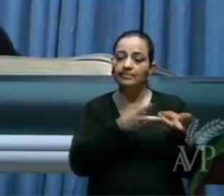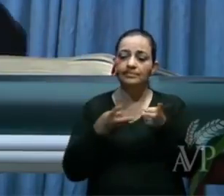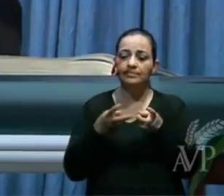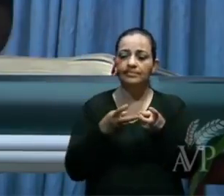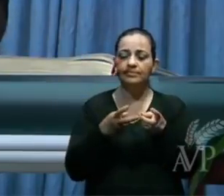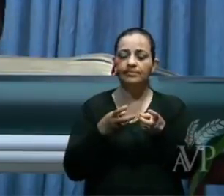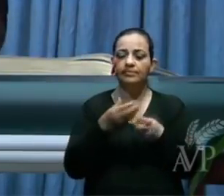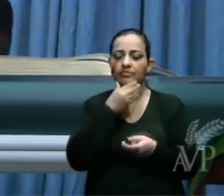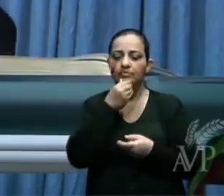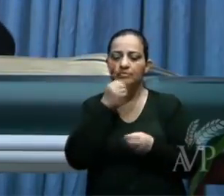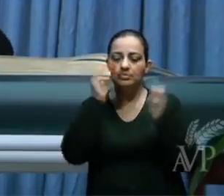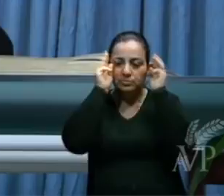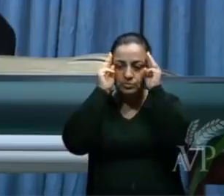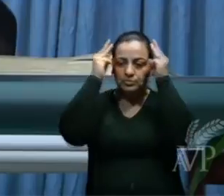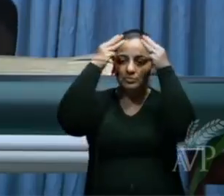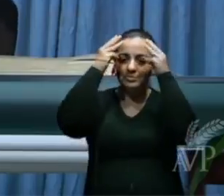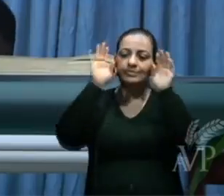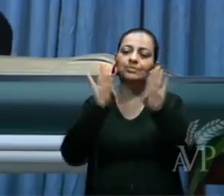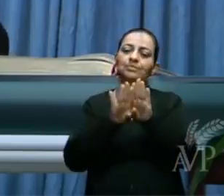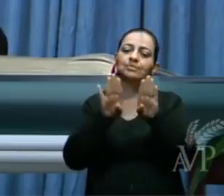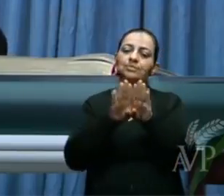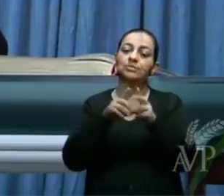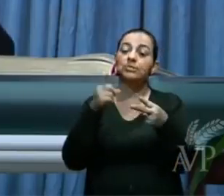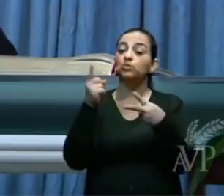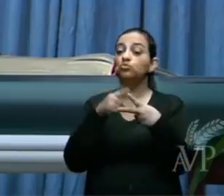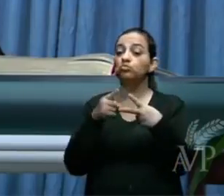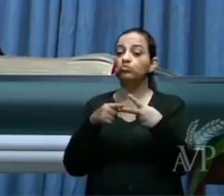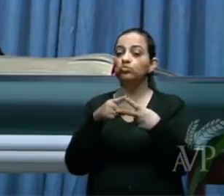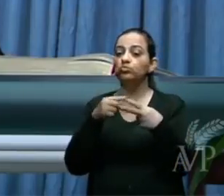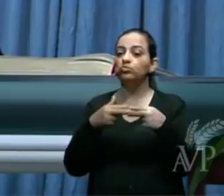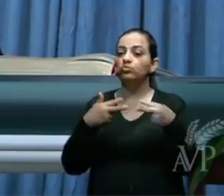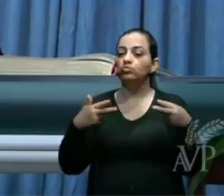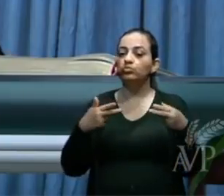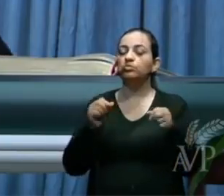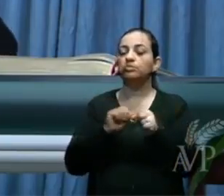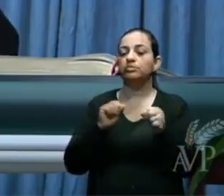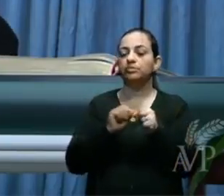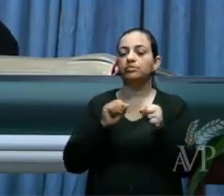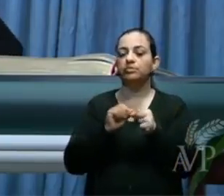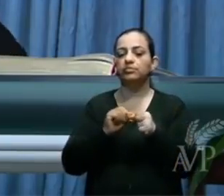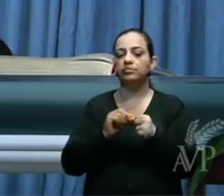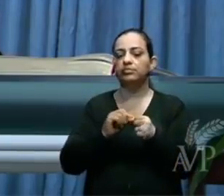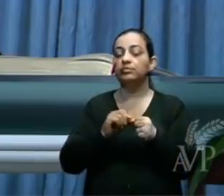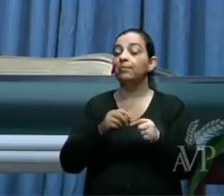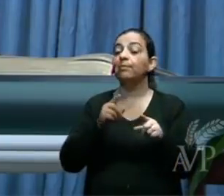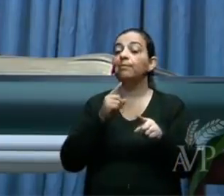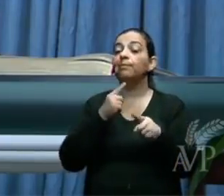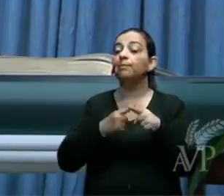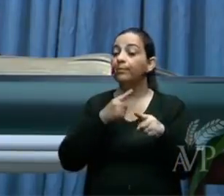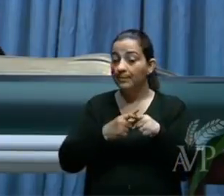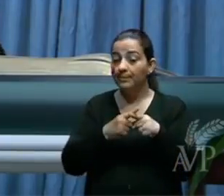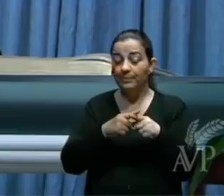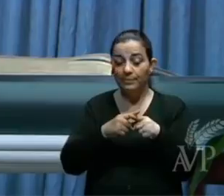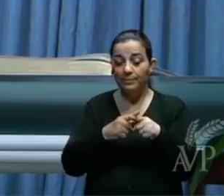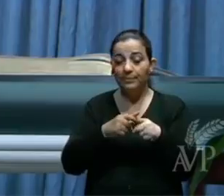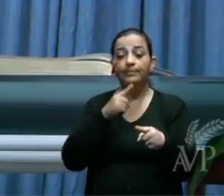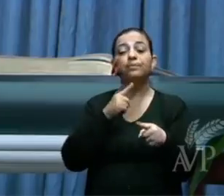moisés ele recebeu esses dois sinais para convencer o povo